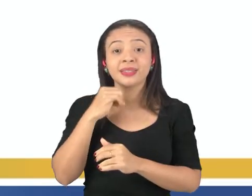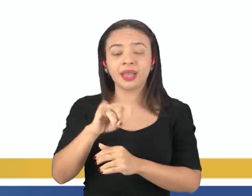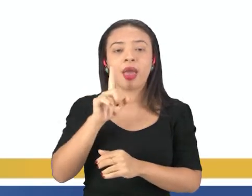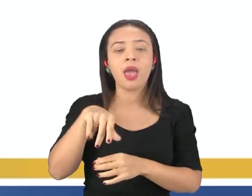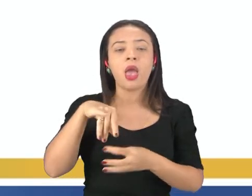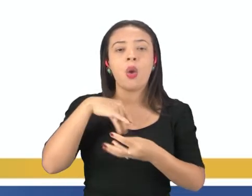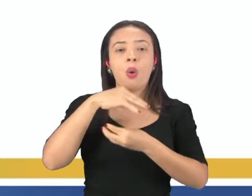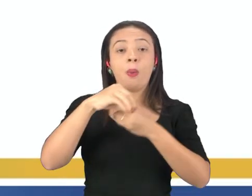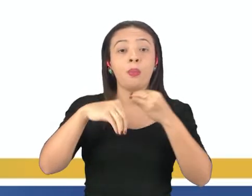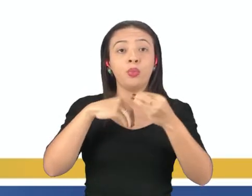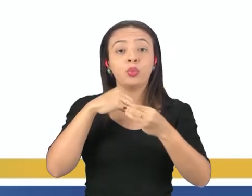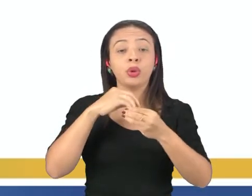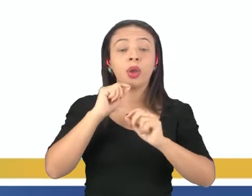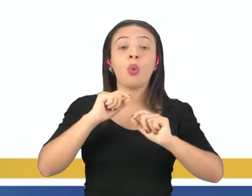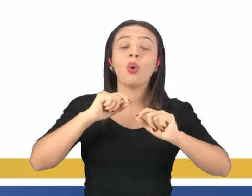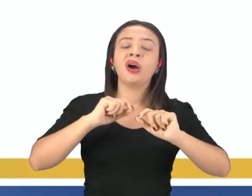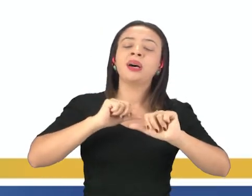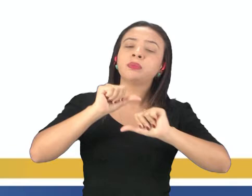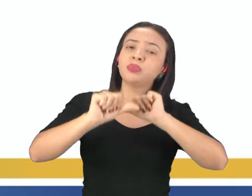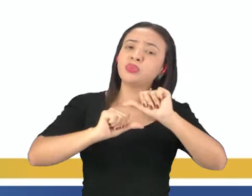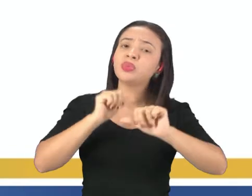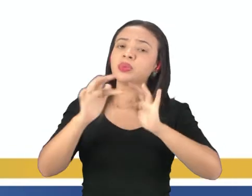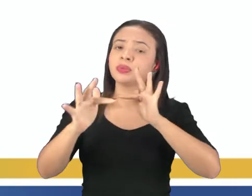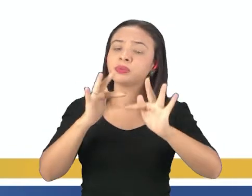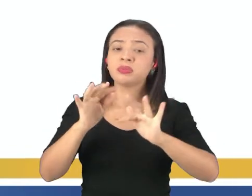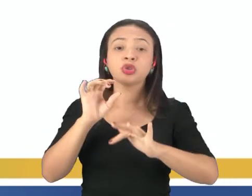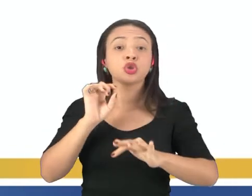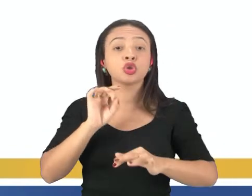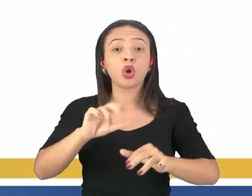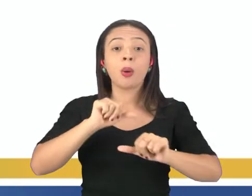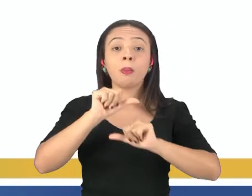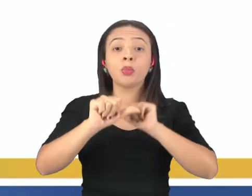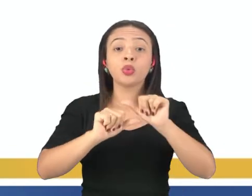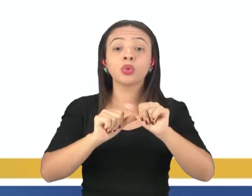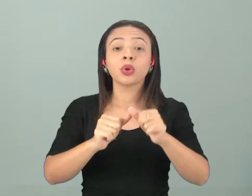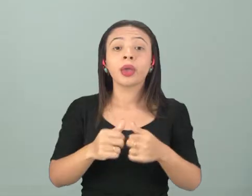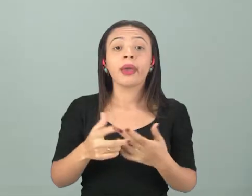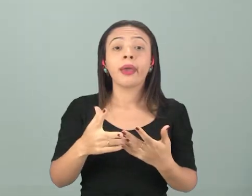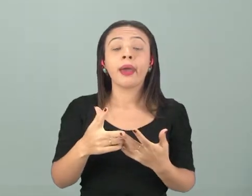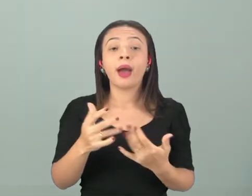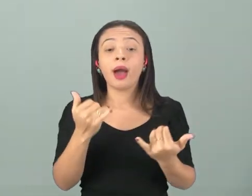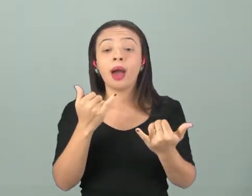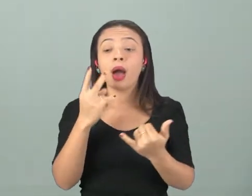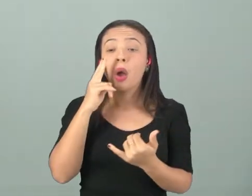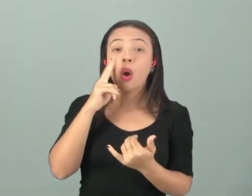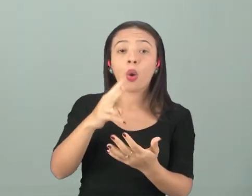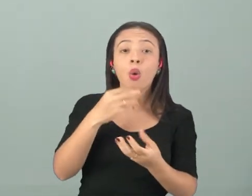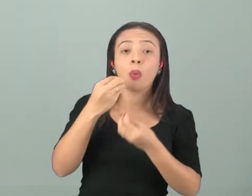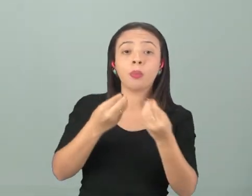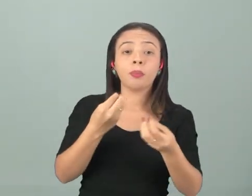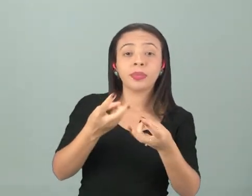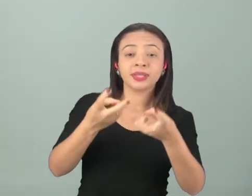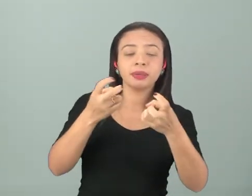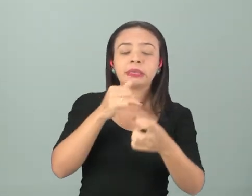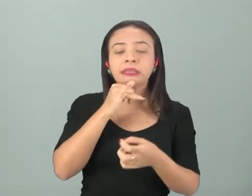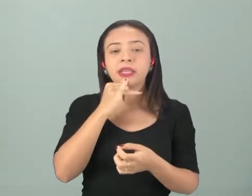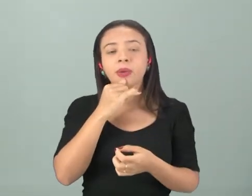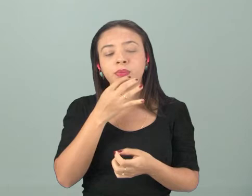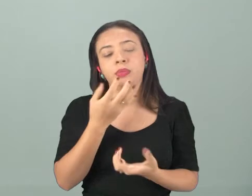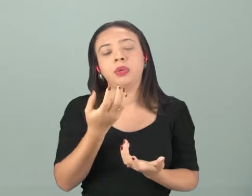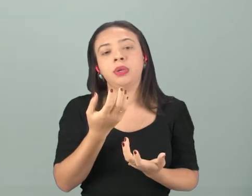transformação física, é quando eu altero apenas o estado físico de determinado elemento. Eu posso alterar do estado líquido para o